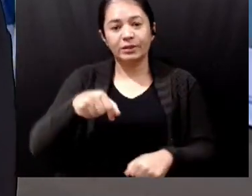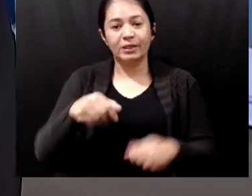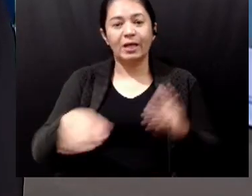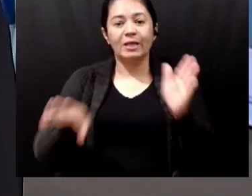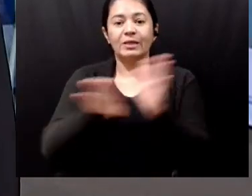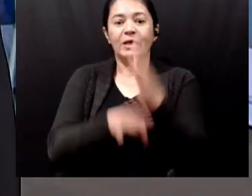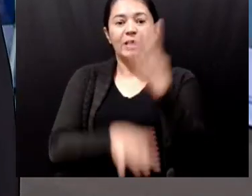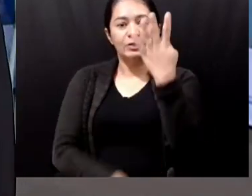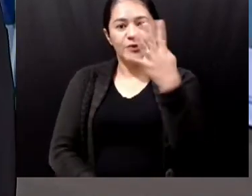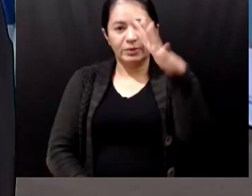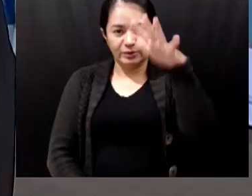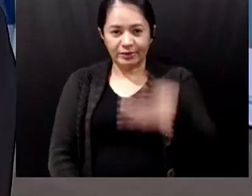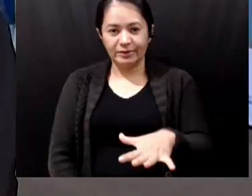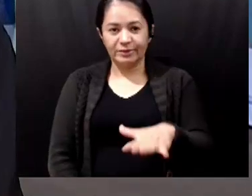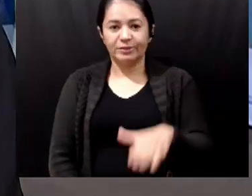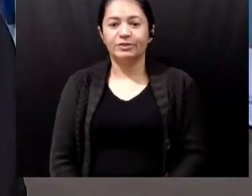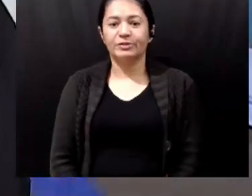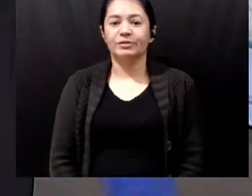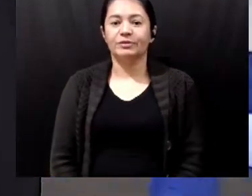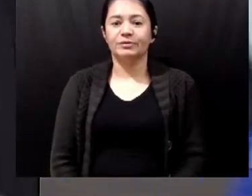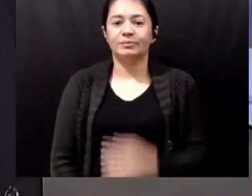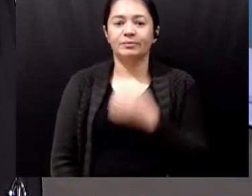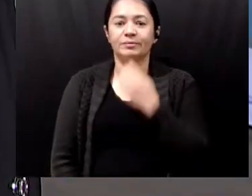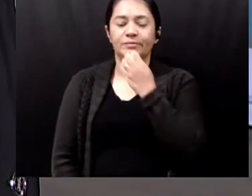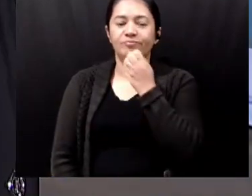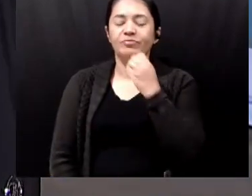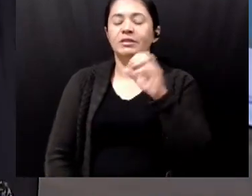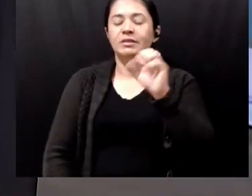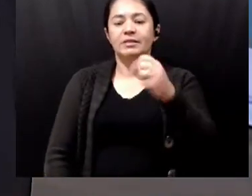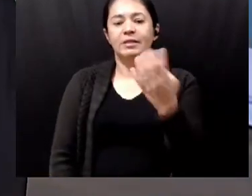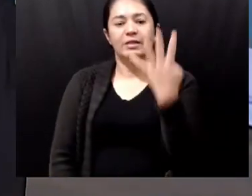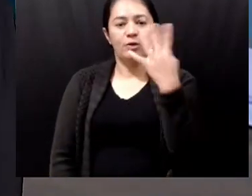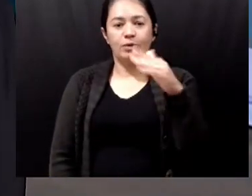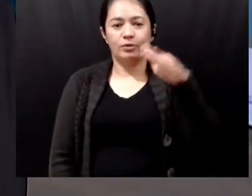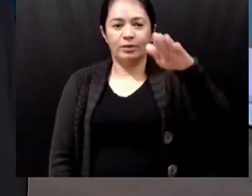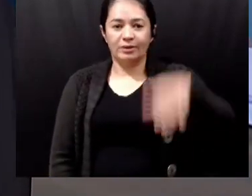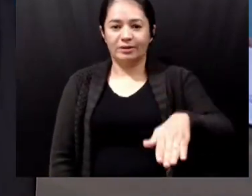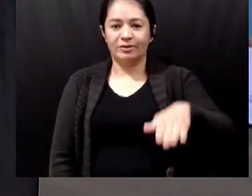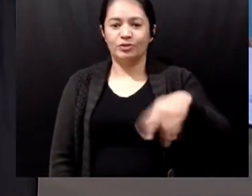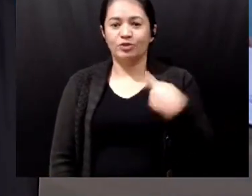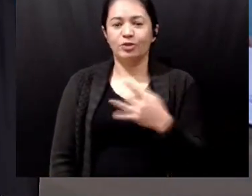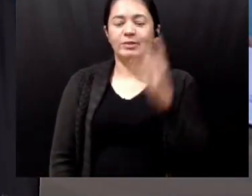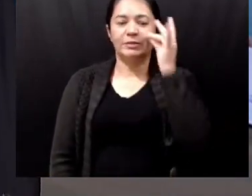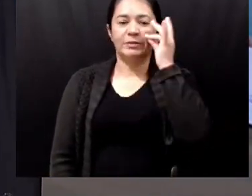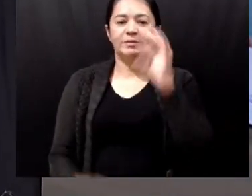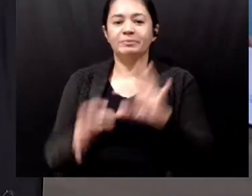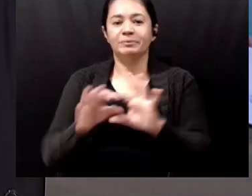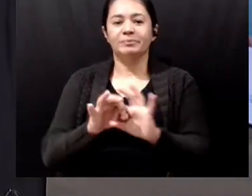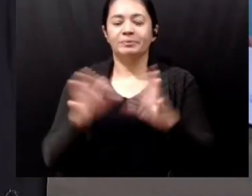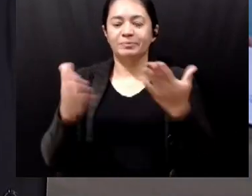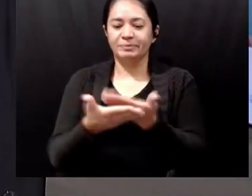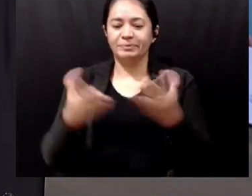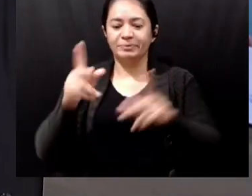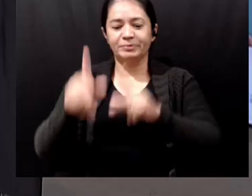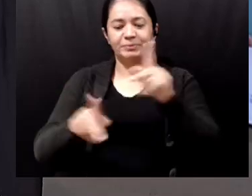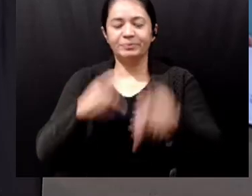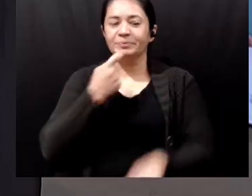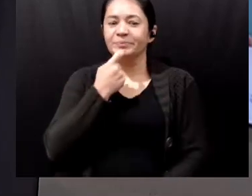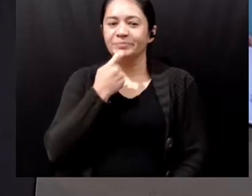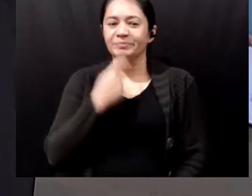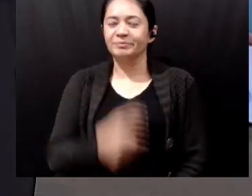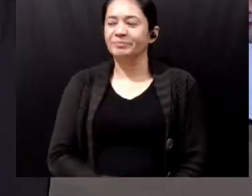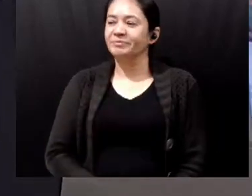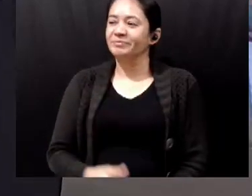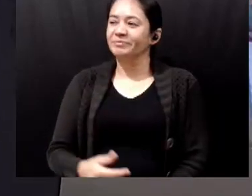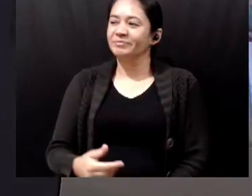é isso? É isso mesmo, até às 4 horas da tarde estaremos aqui à disposição de toda a população de Campinas. Camila, mais uma vez eu queria